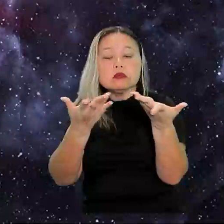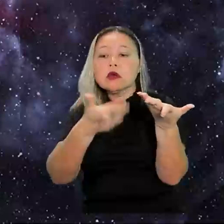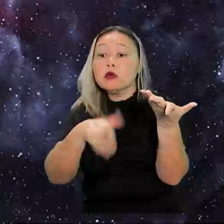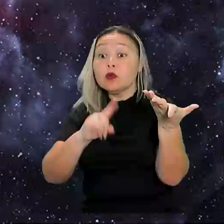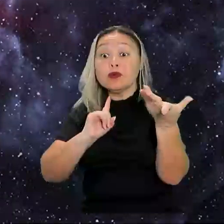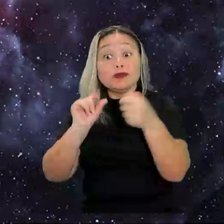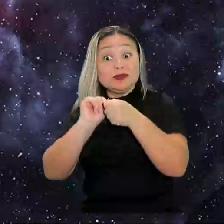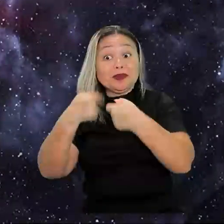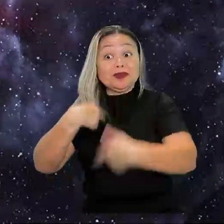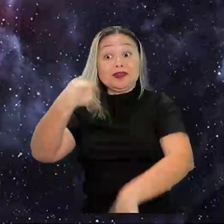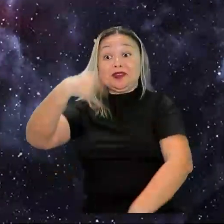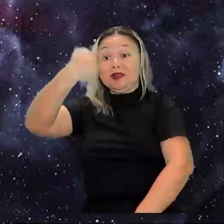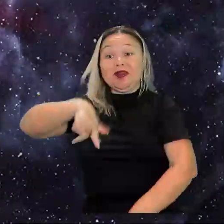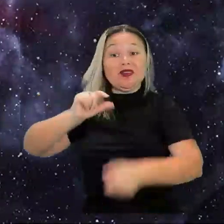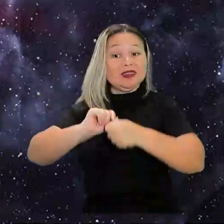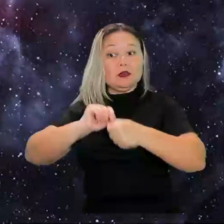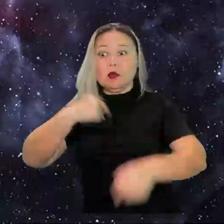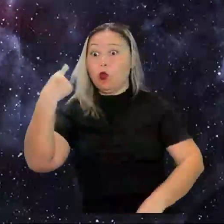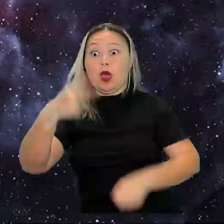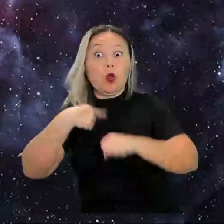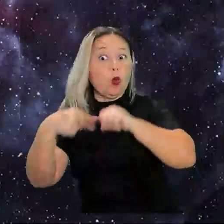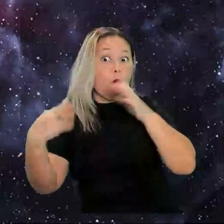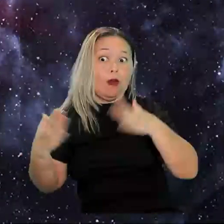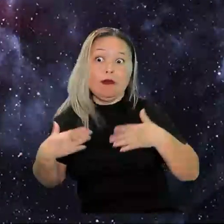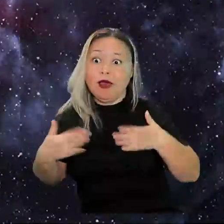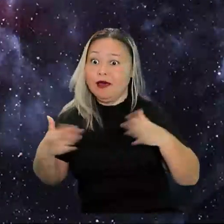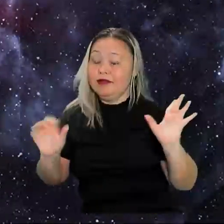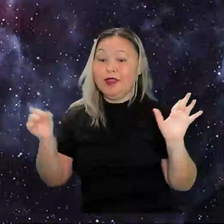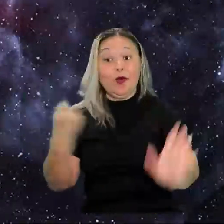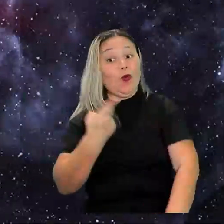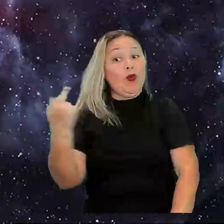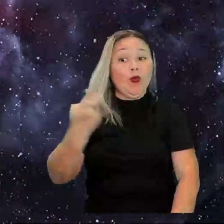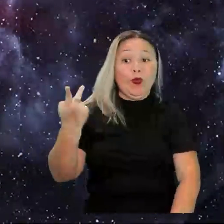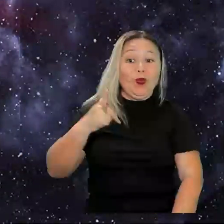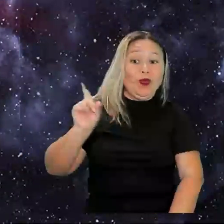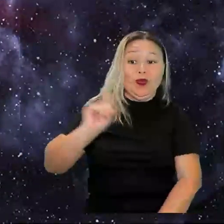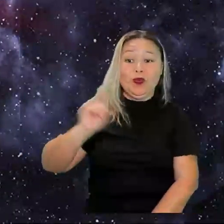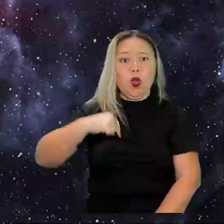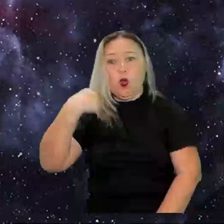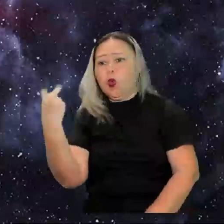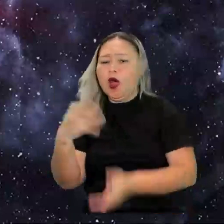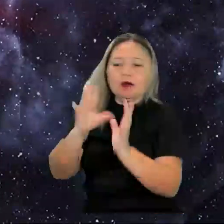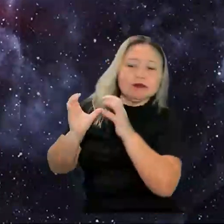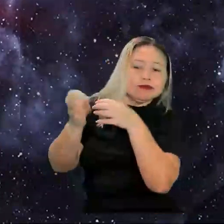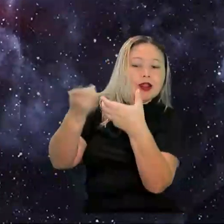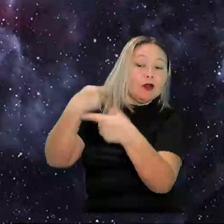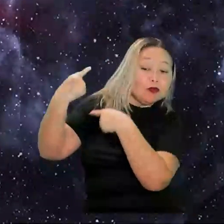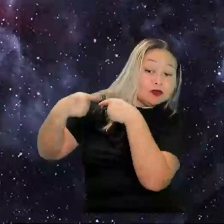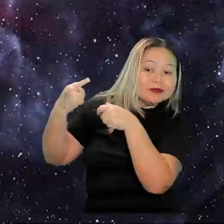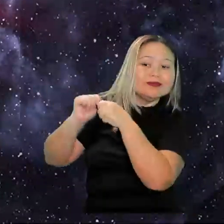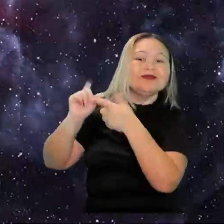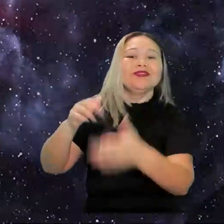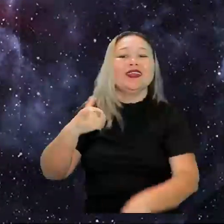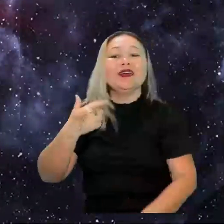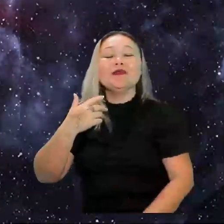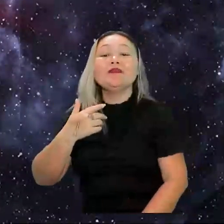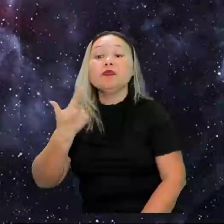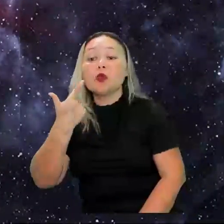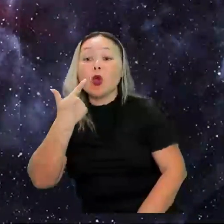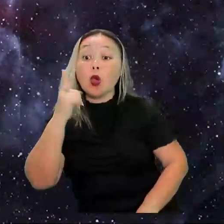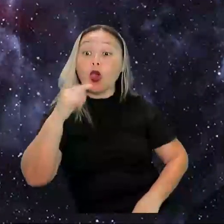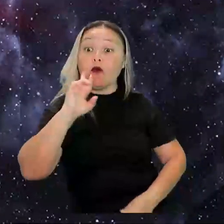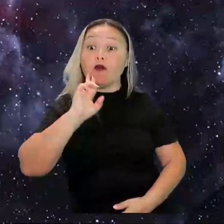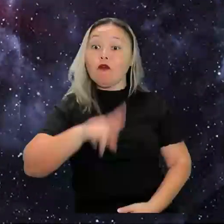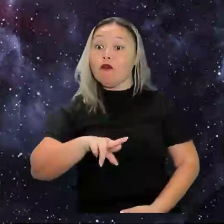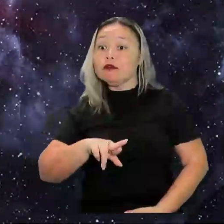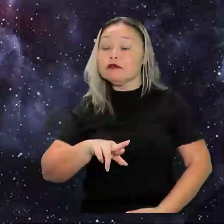achei que era só eu que fazia, então não é loucura só minha, né? Loucura nossa. Loucura coletiva. Depois eu faço o quê? Eu